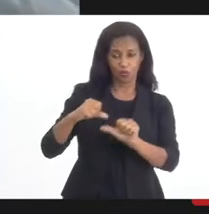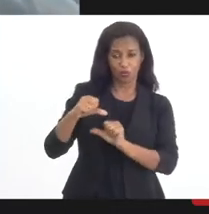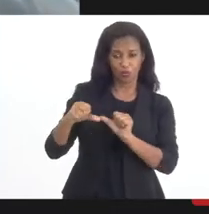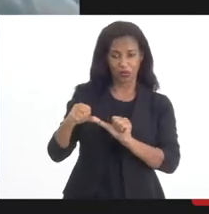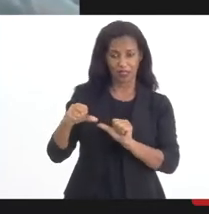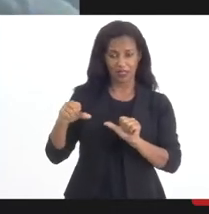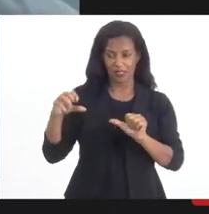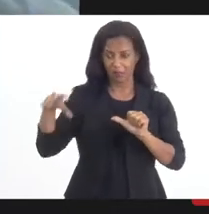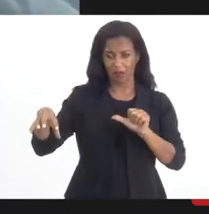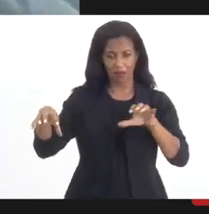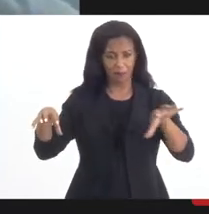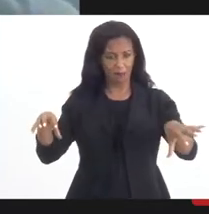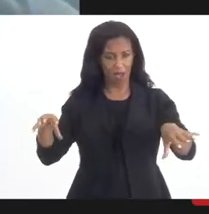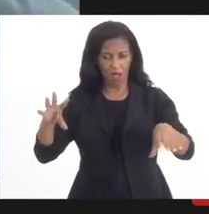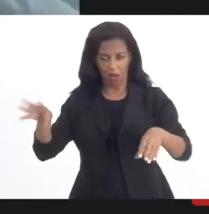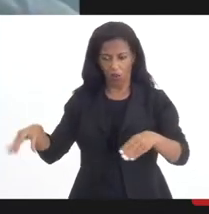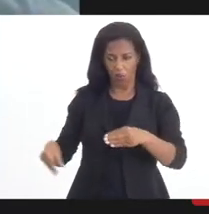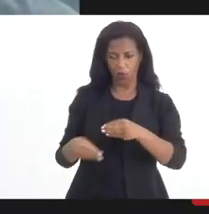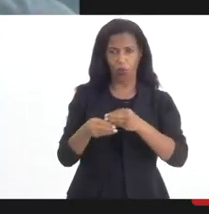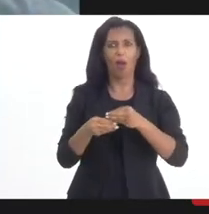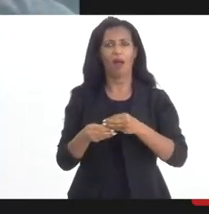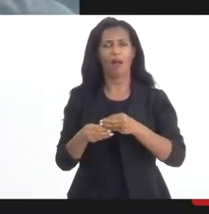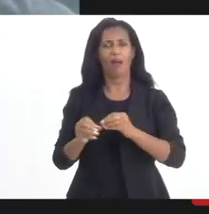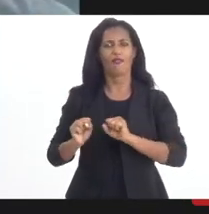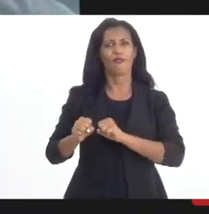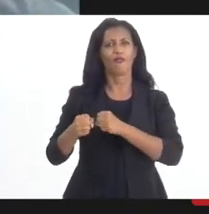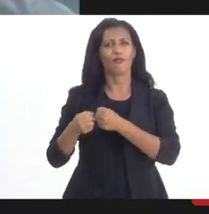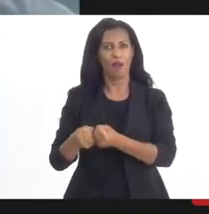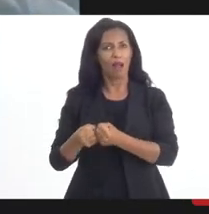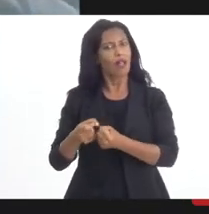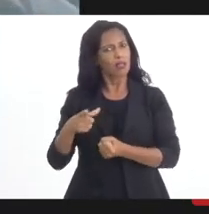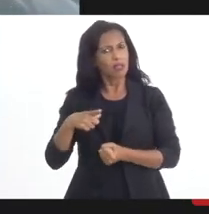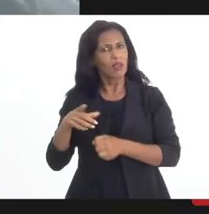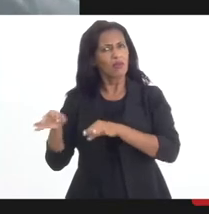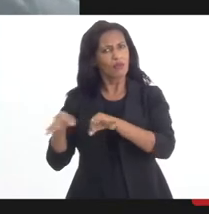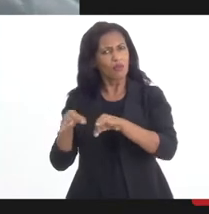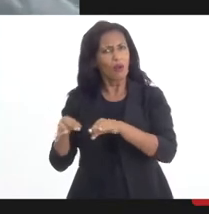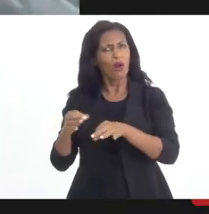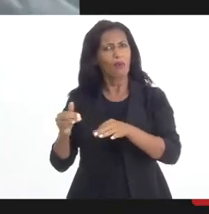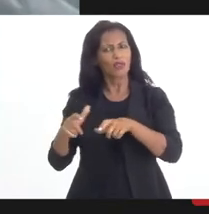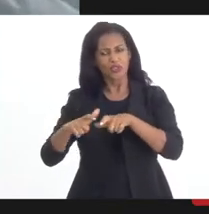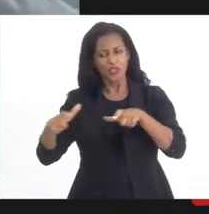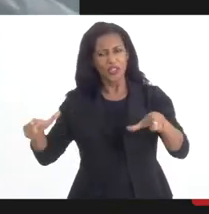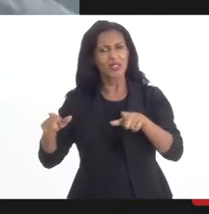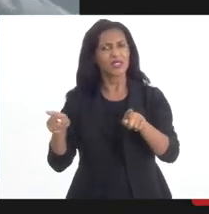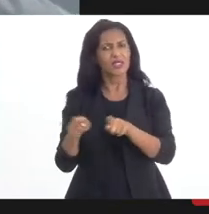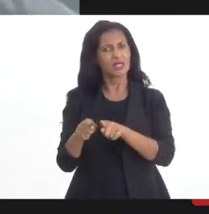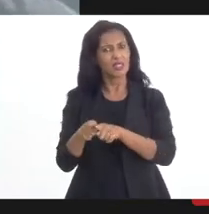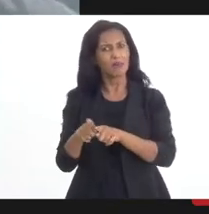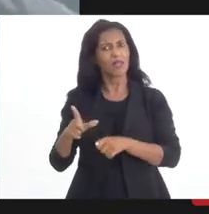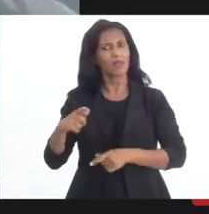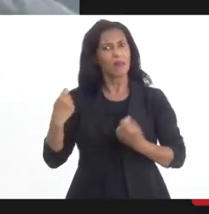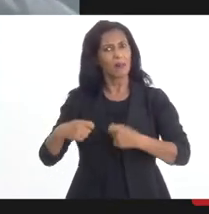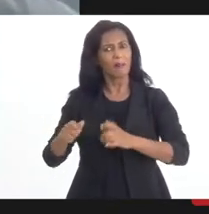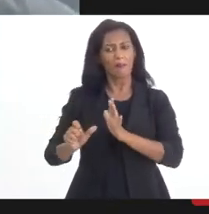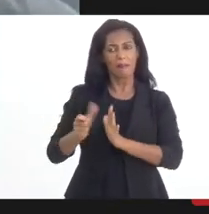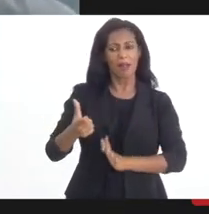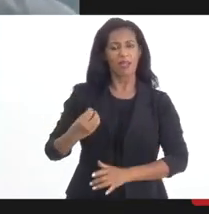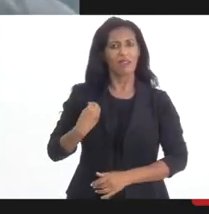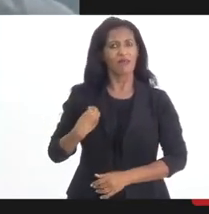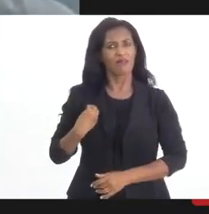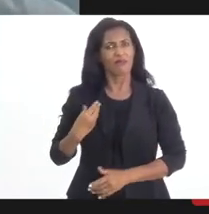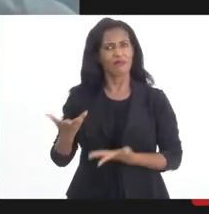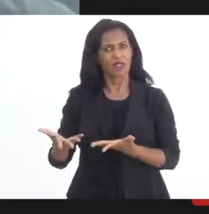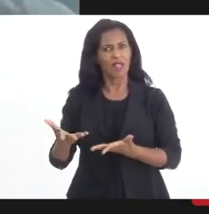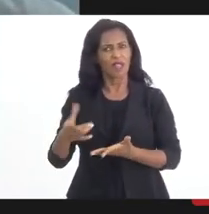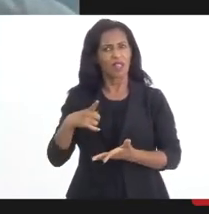o fortalecimento das duas instituições. Temos condições de crescer, mas precisamos existir e ter condições